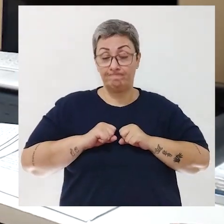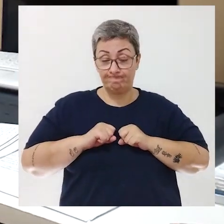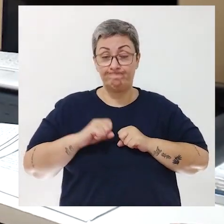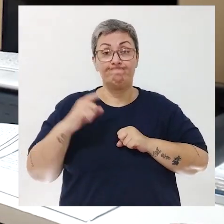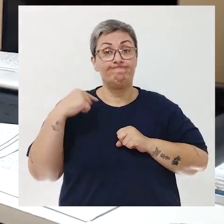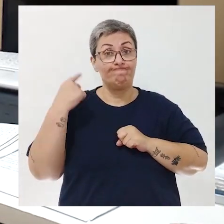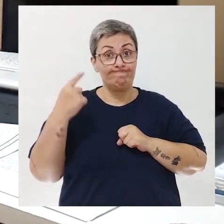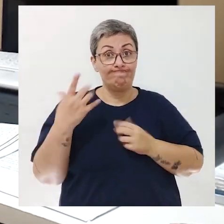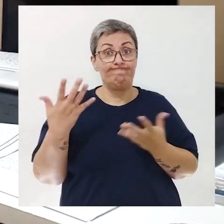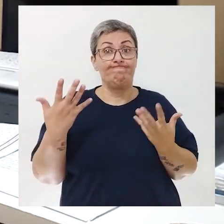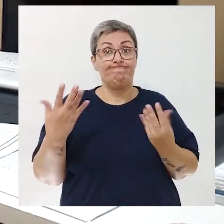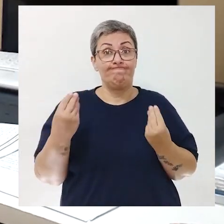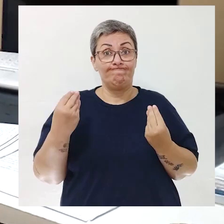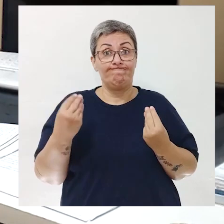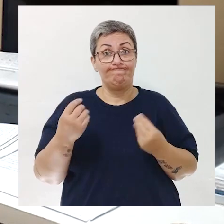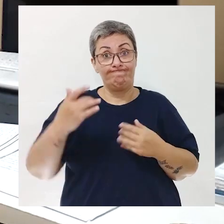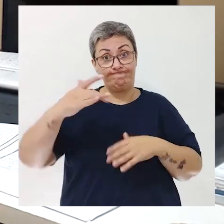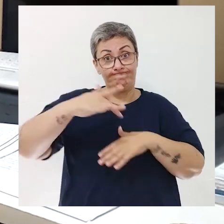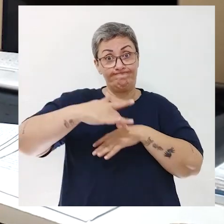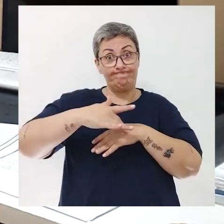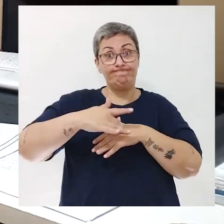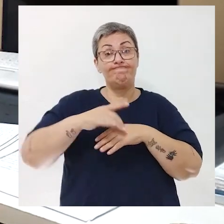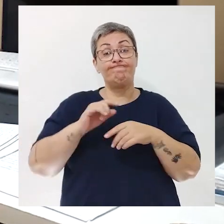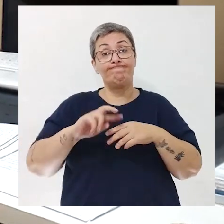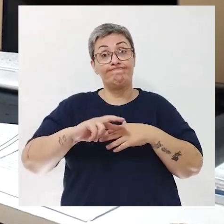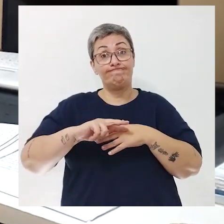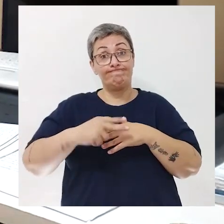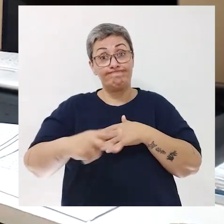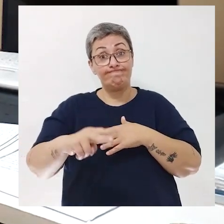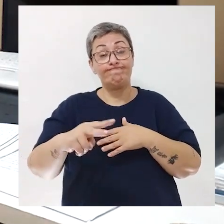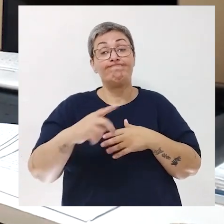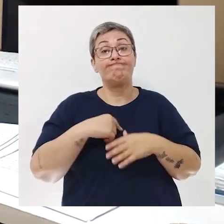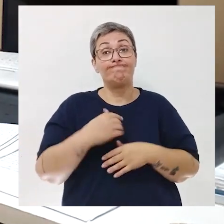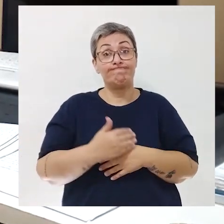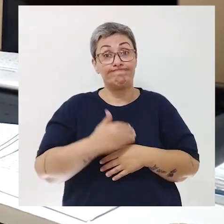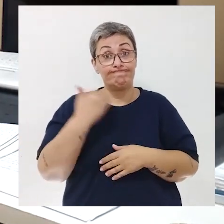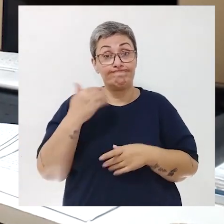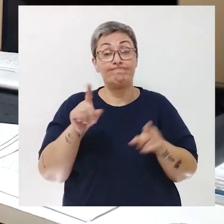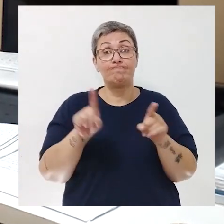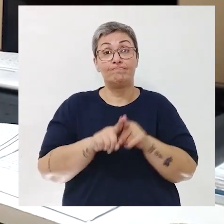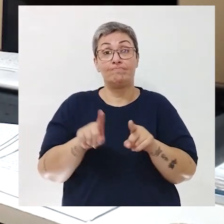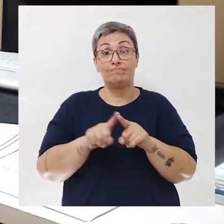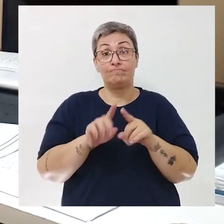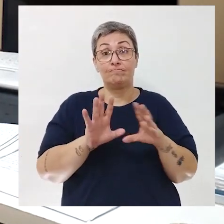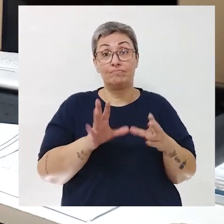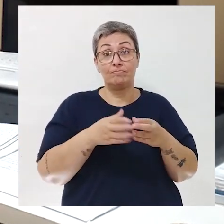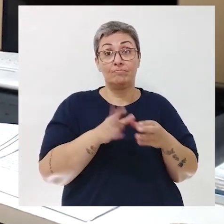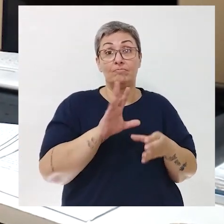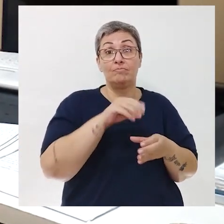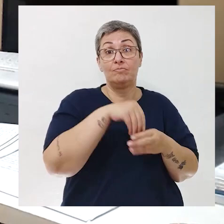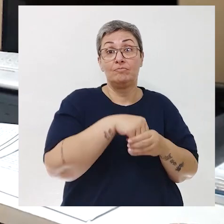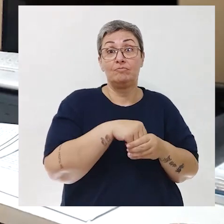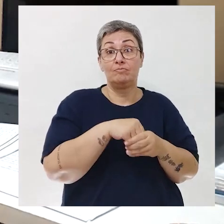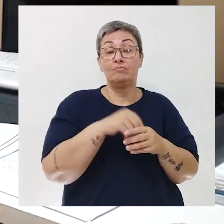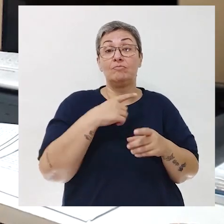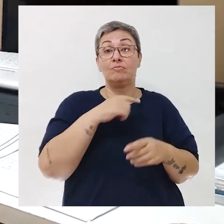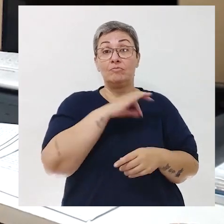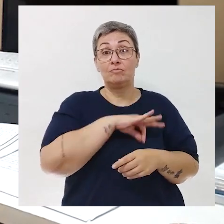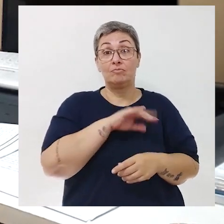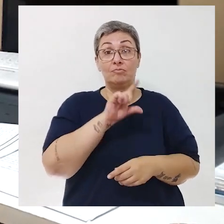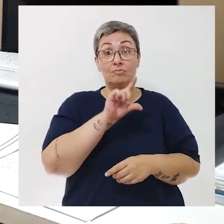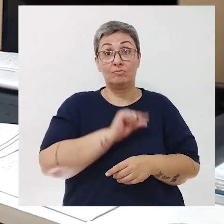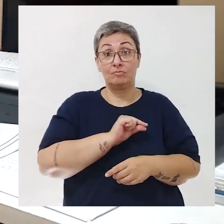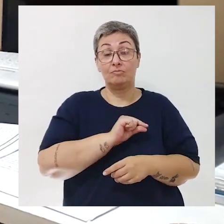aí que loucura! E, consequentemente, de mortalidade entre as comunidades de baixa